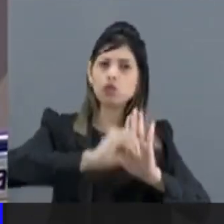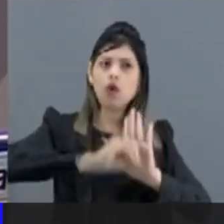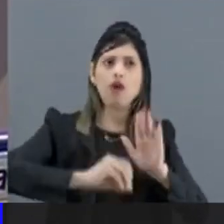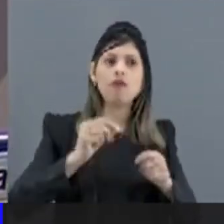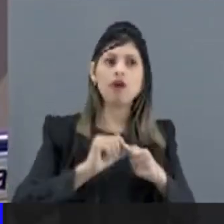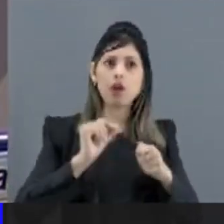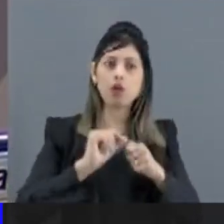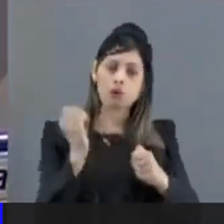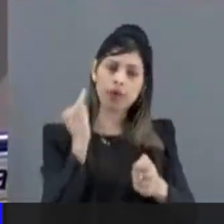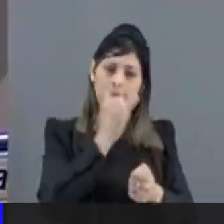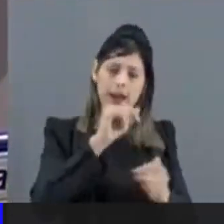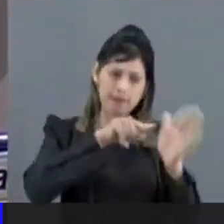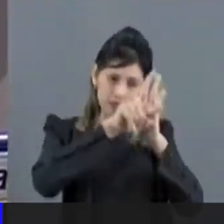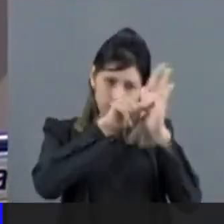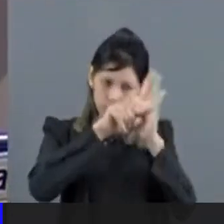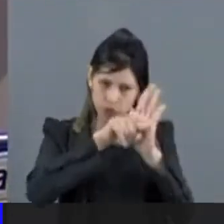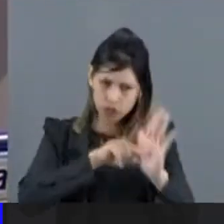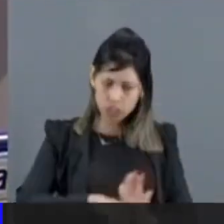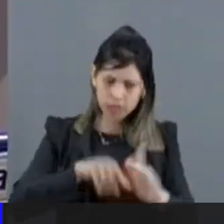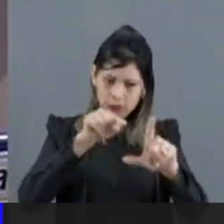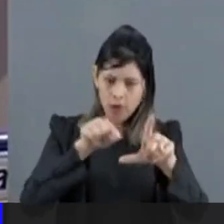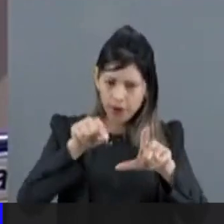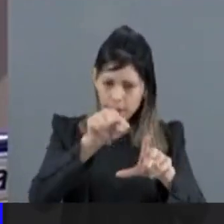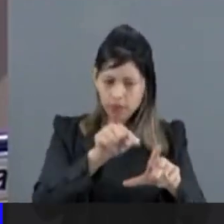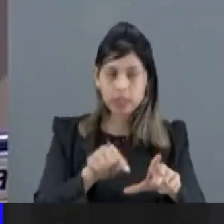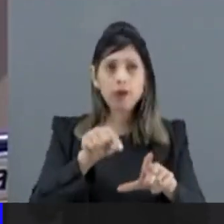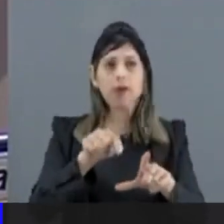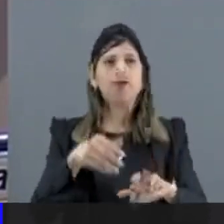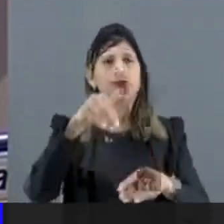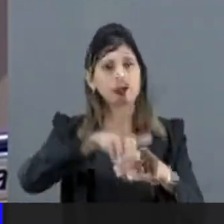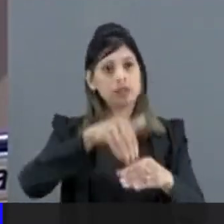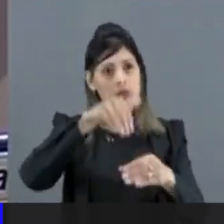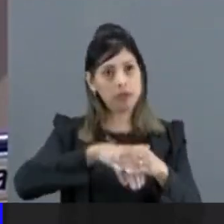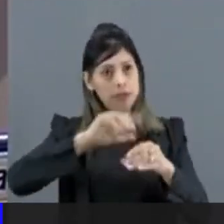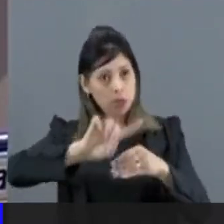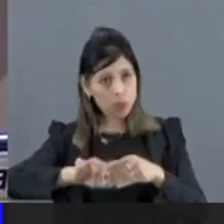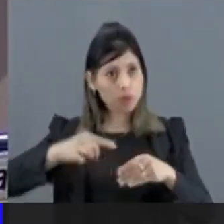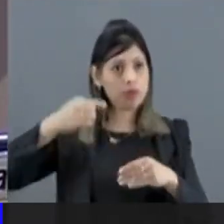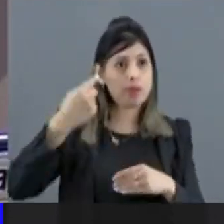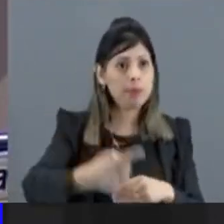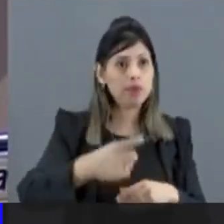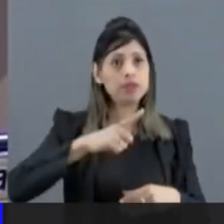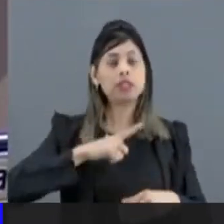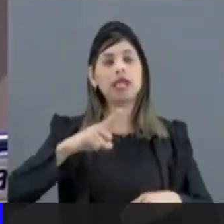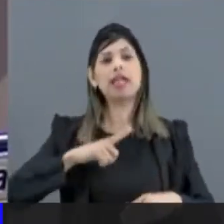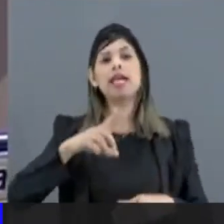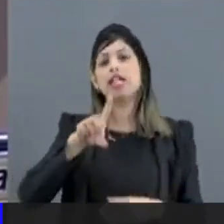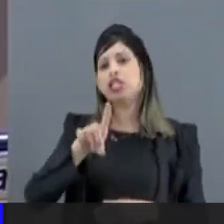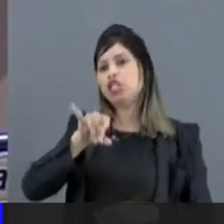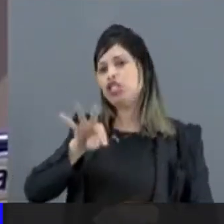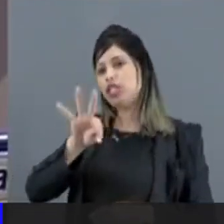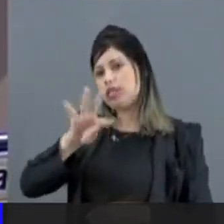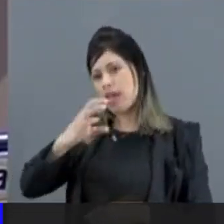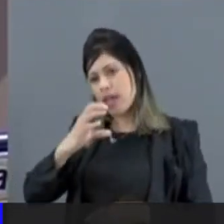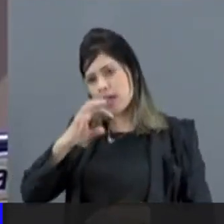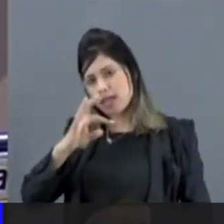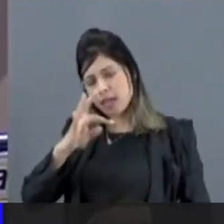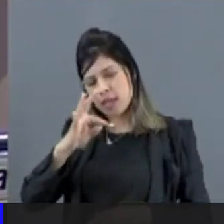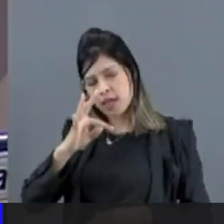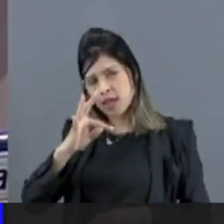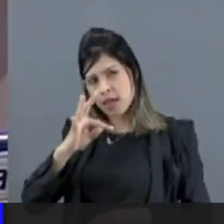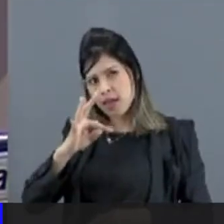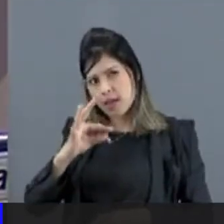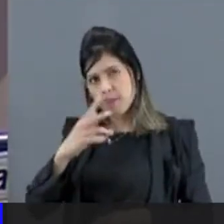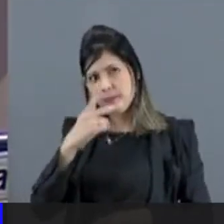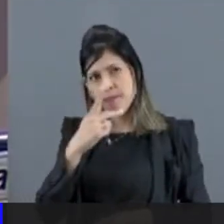fiscalizar as urnas eletrônicas logo depois a dcpf negou que se tivesse desenvolvendo